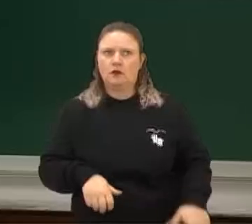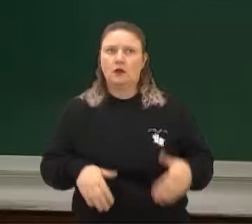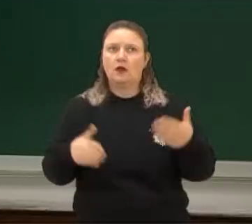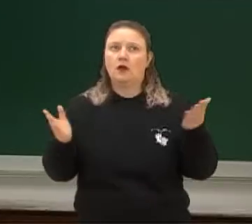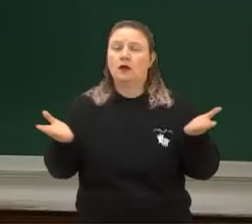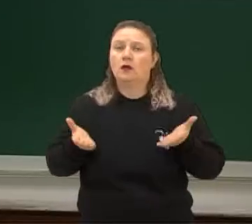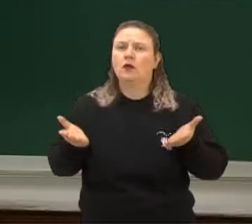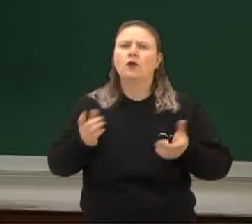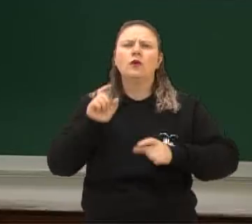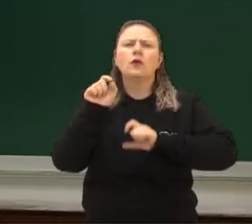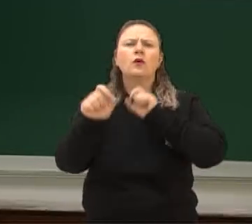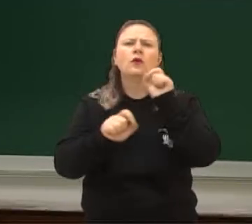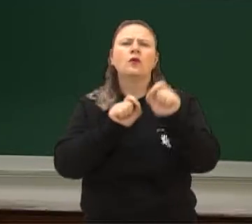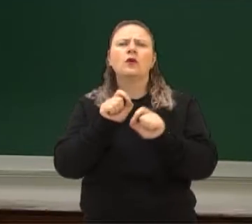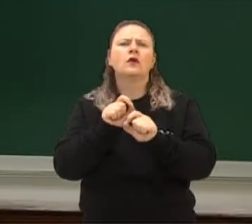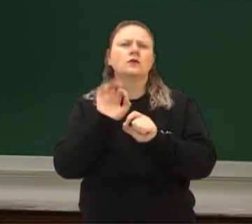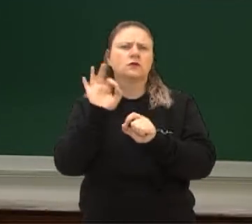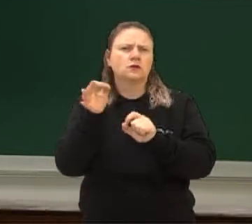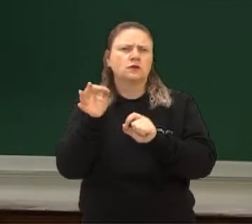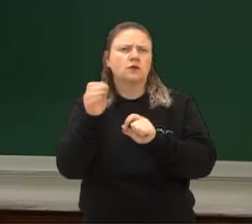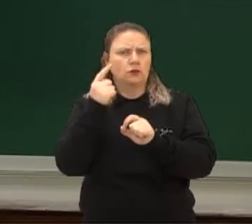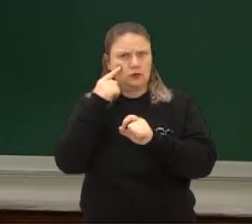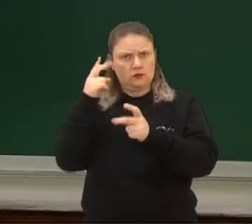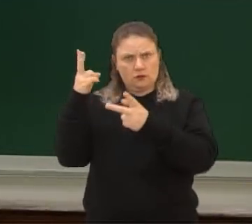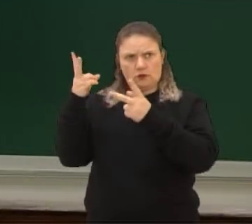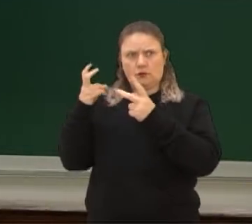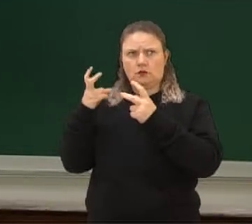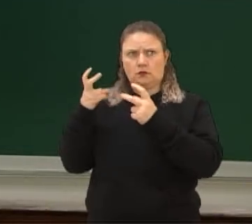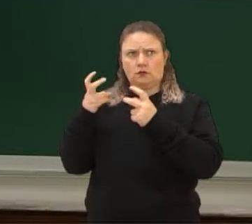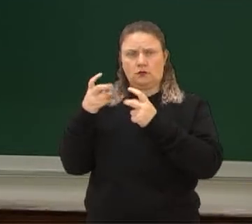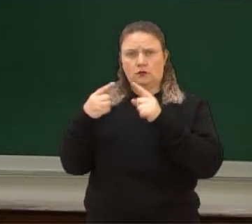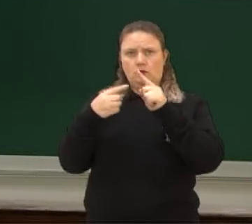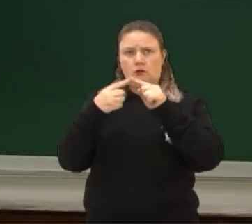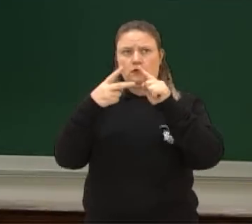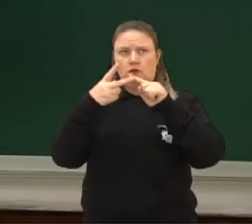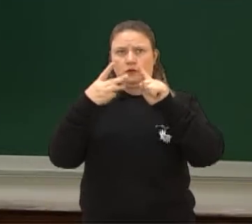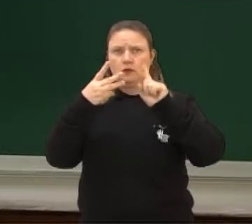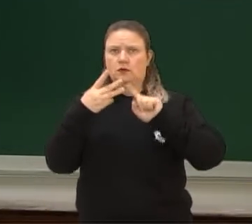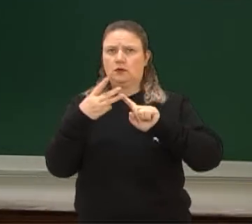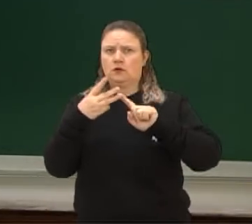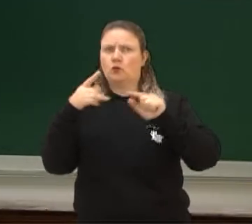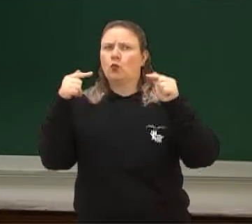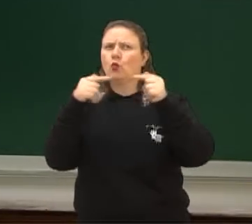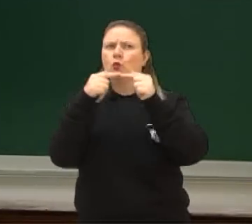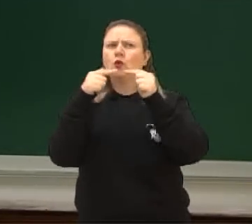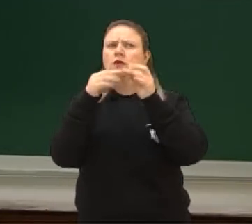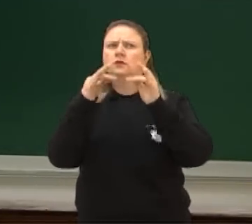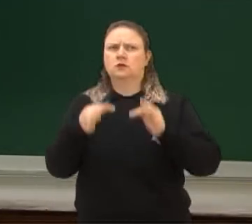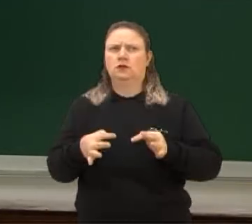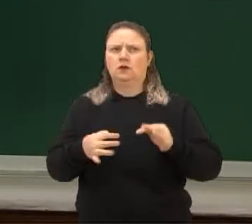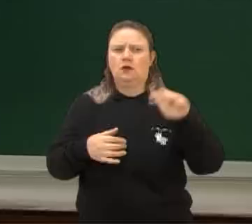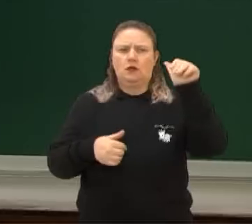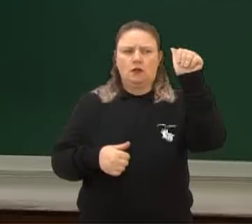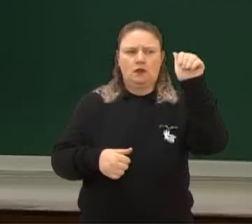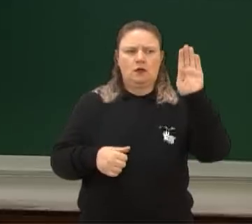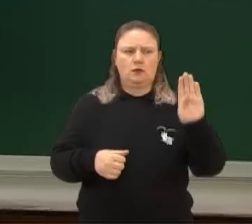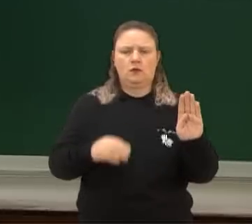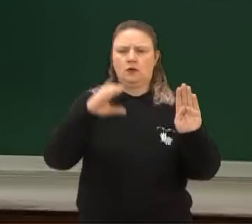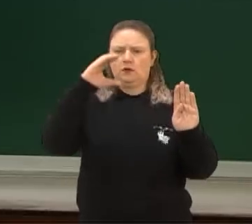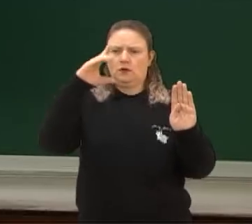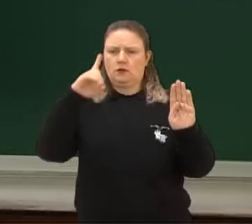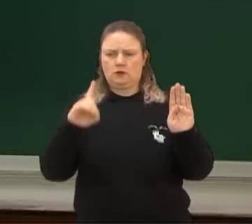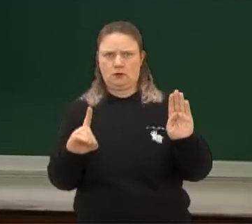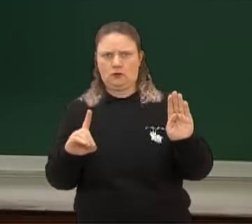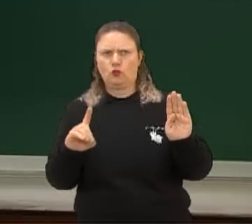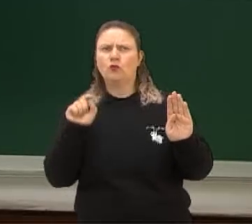D? Conseguiram ver ali? Qual que as três formas ali está correta no particípio passado? Porque a gente tem o have aqui